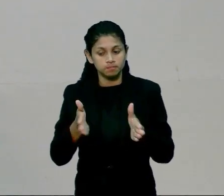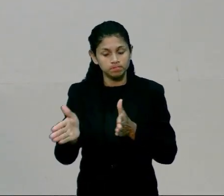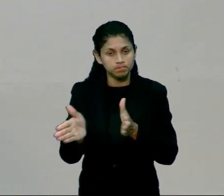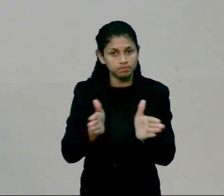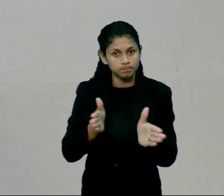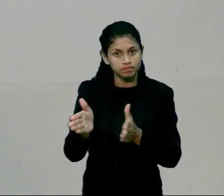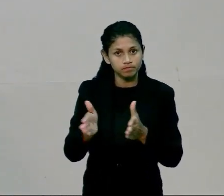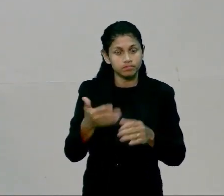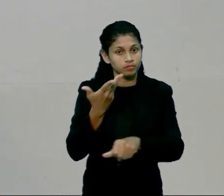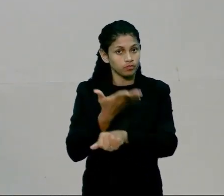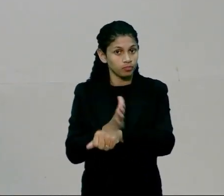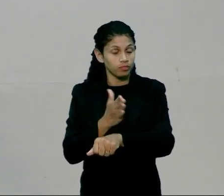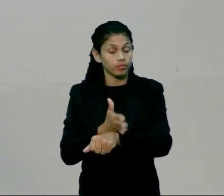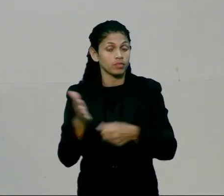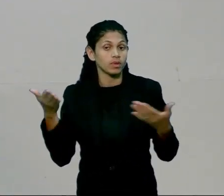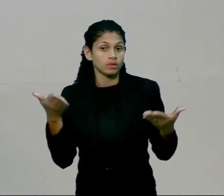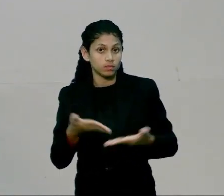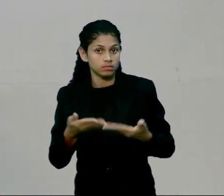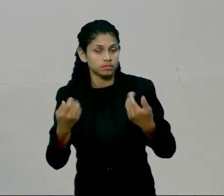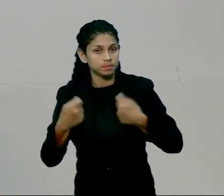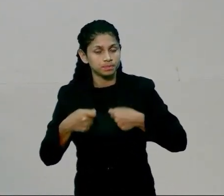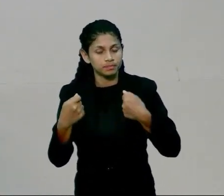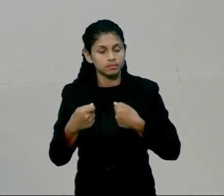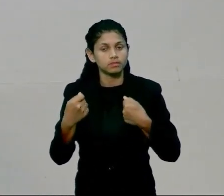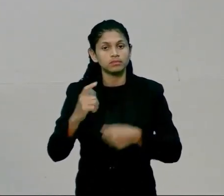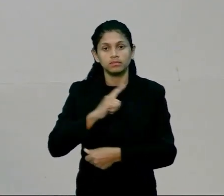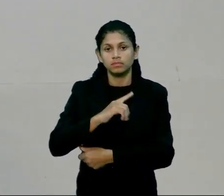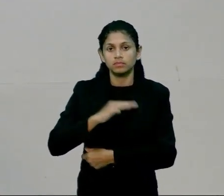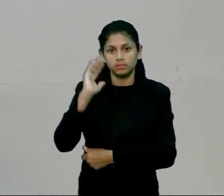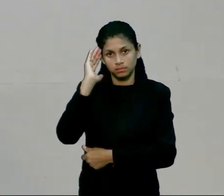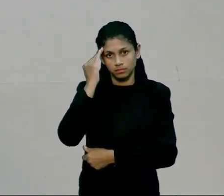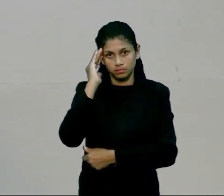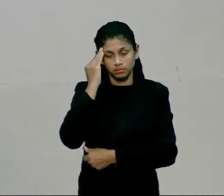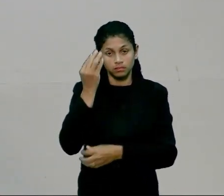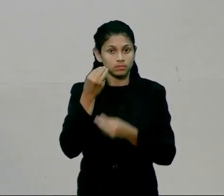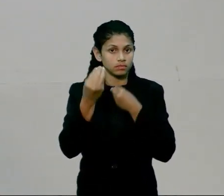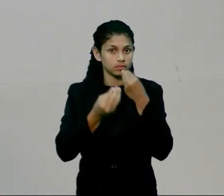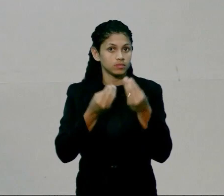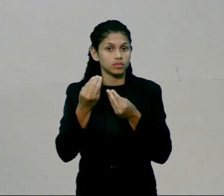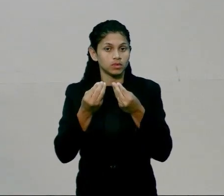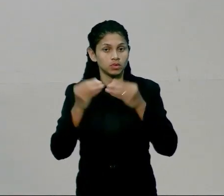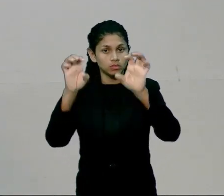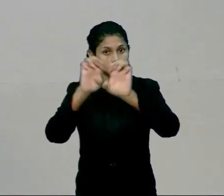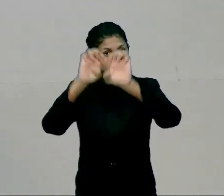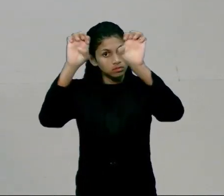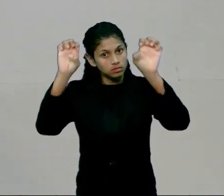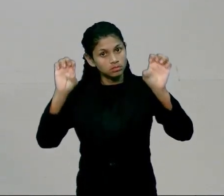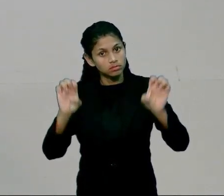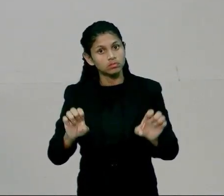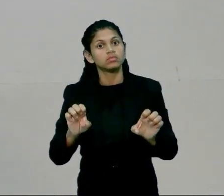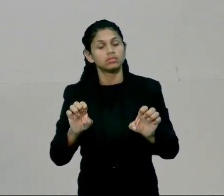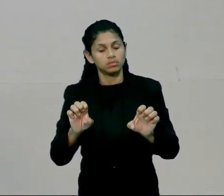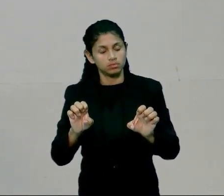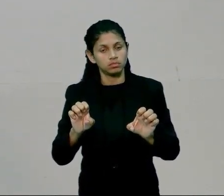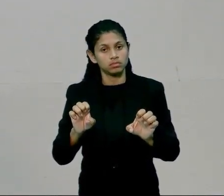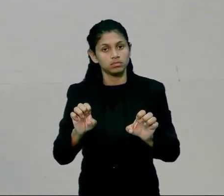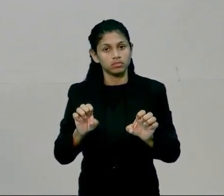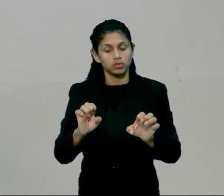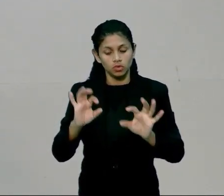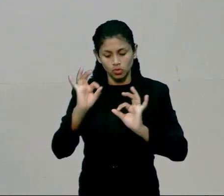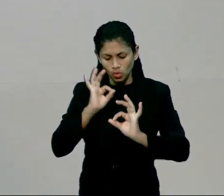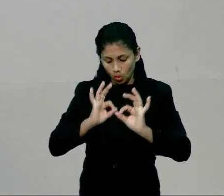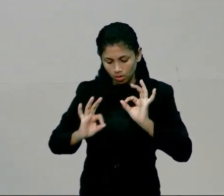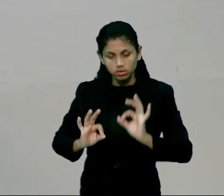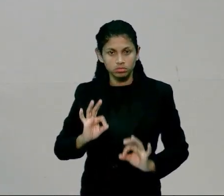a prática, e agora a gente precisa ter esse entendimento de como estruturalmente se demanda um corpo. E aí,